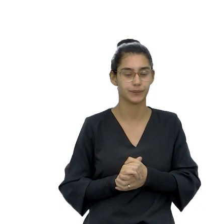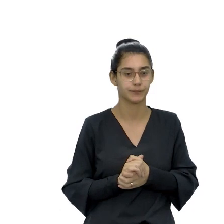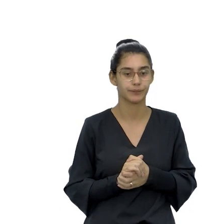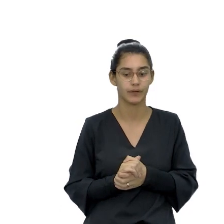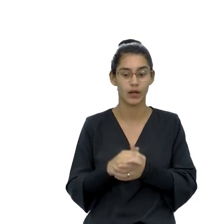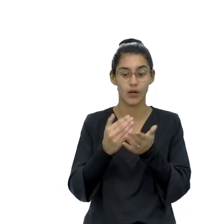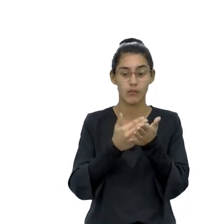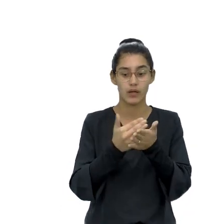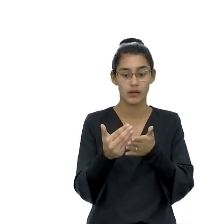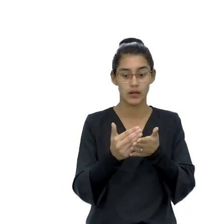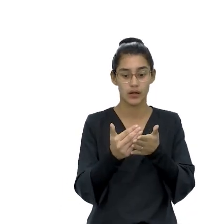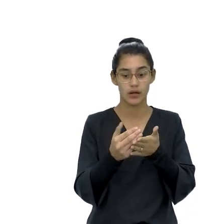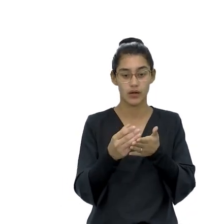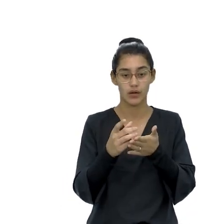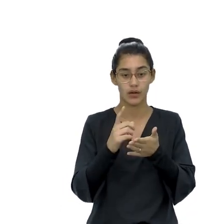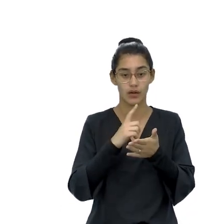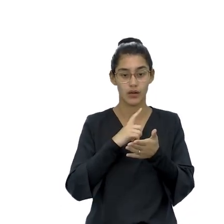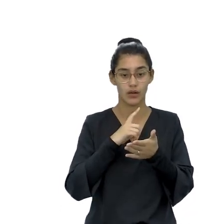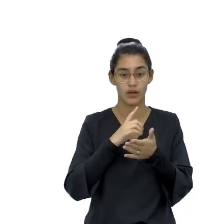Iniciamos o ano